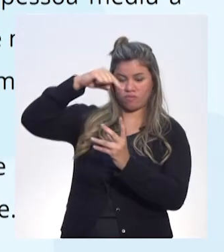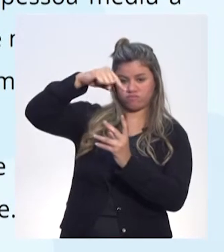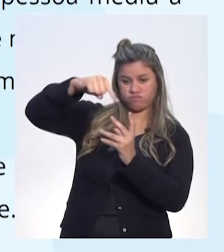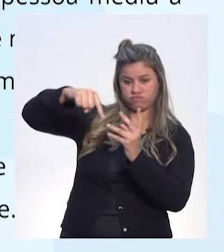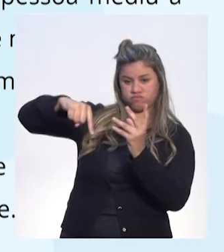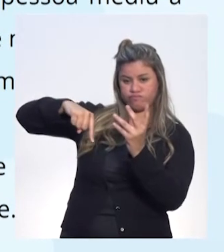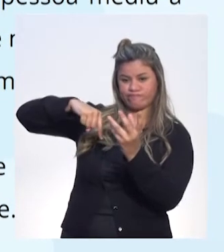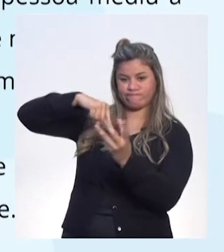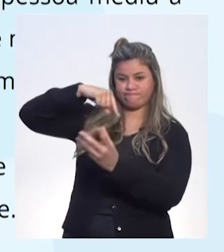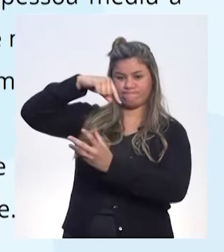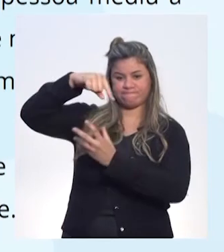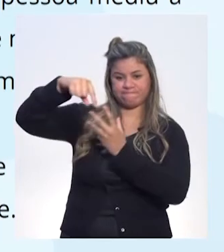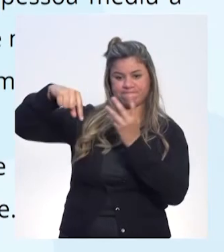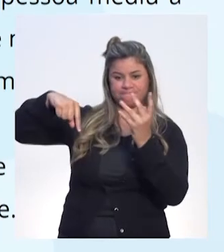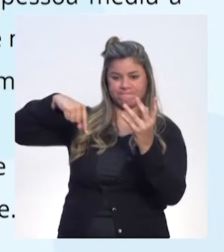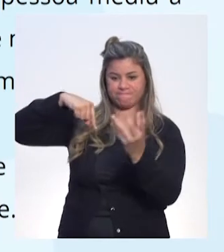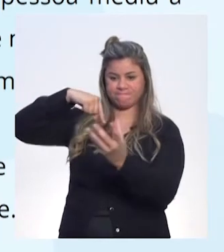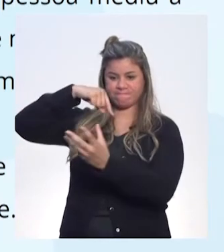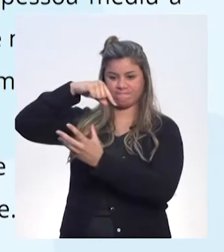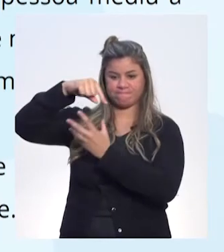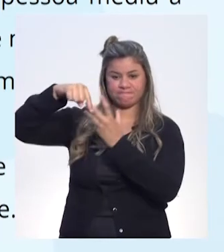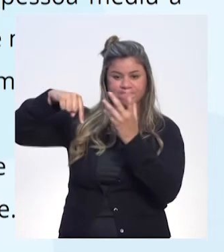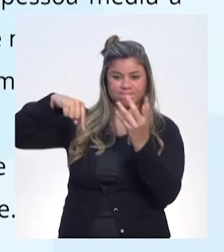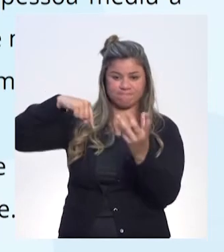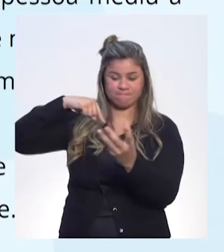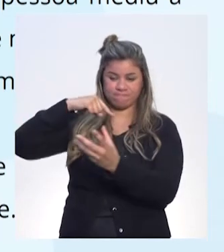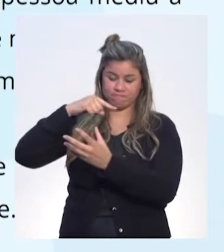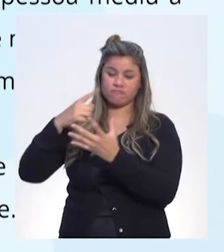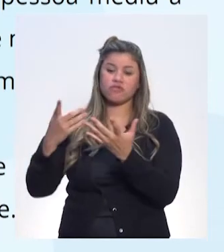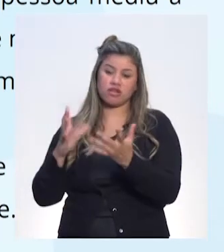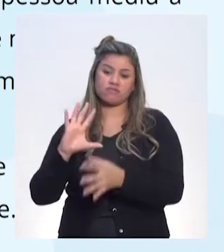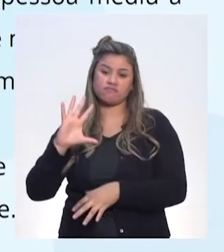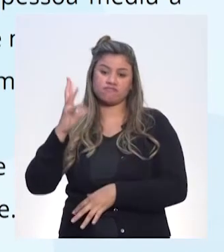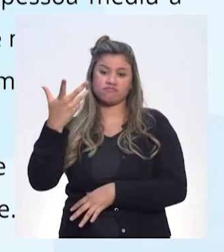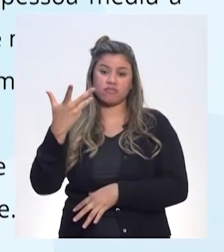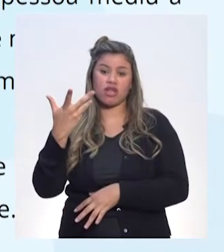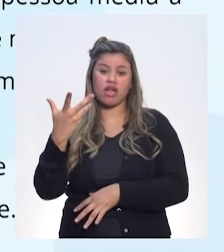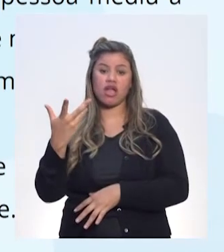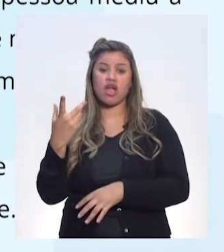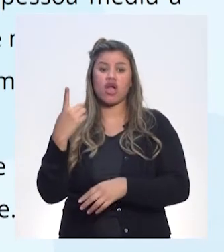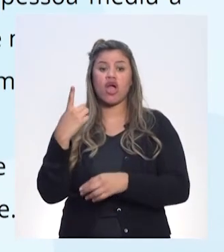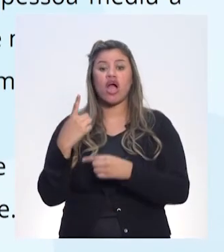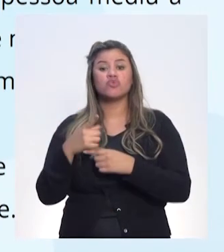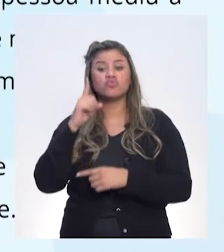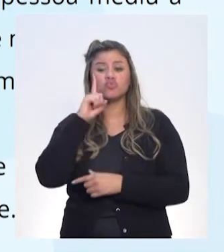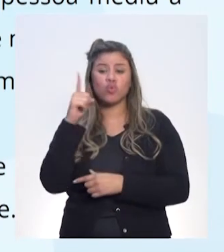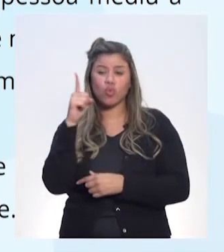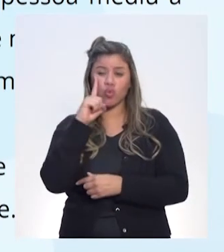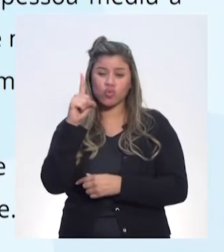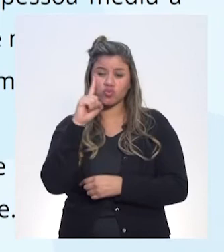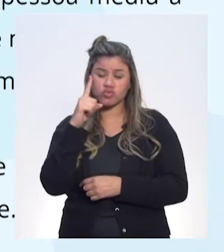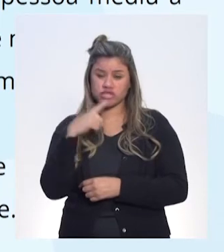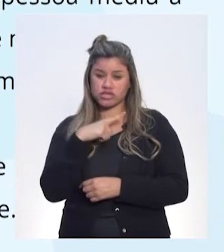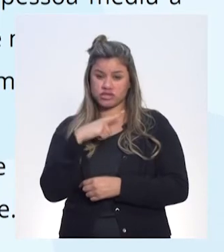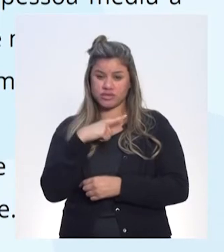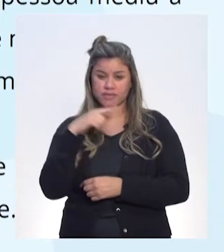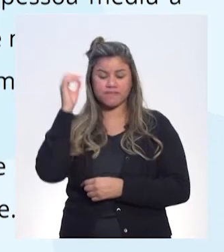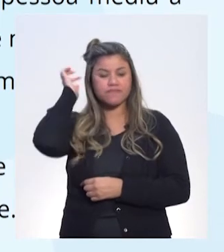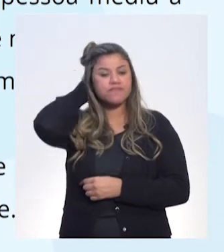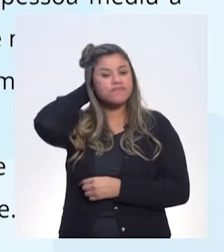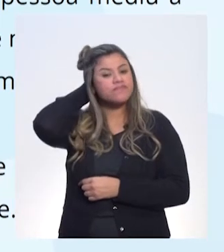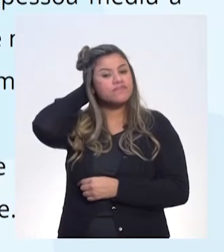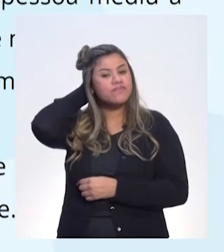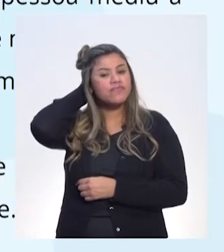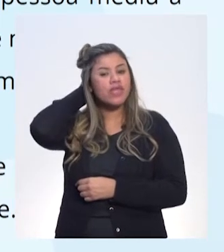de si mesma é um fenômeno periódico, pois ela se repete todos os dias. Esse fenômeno faz